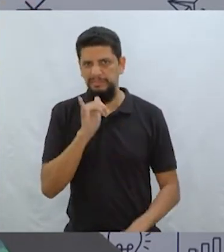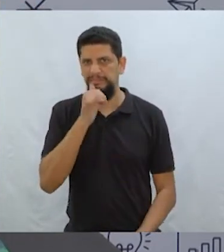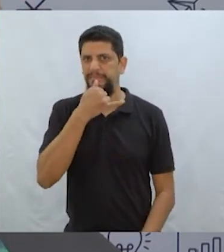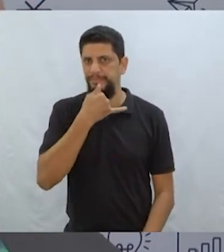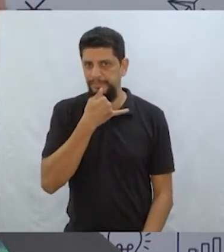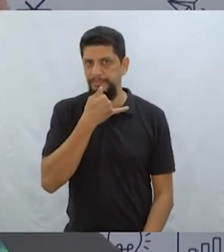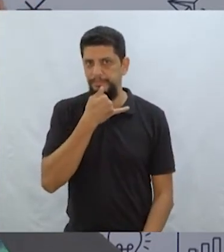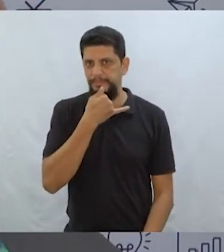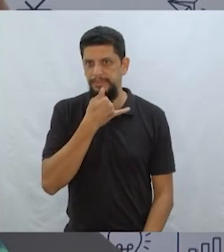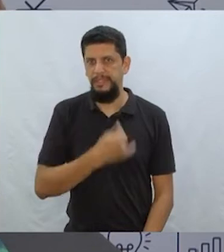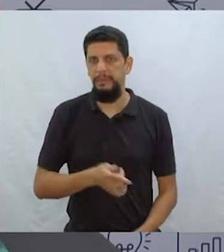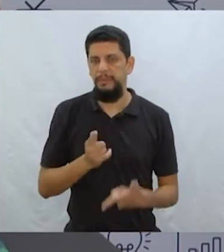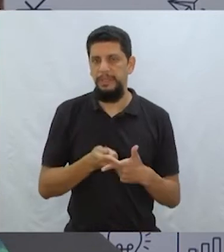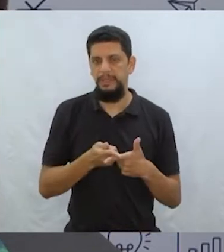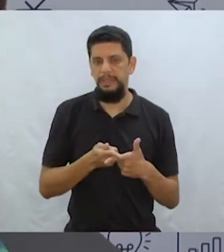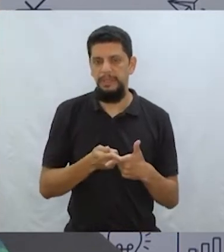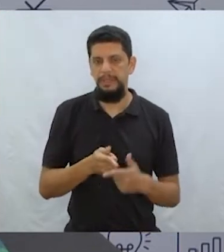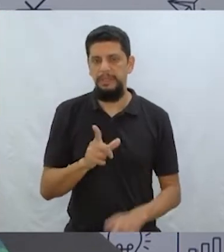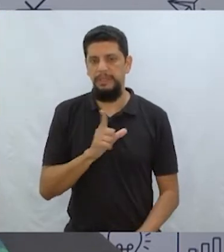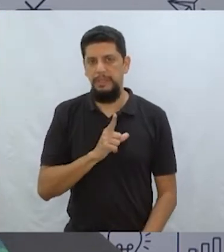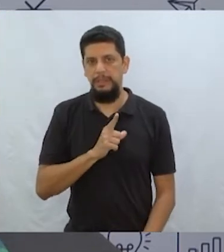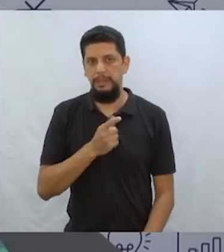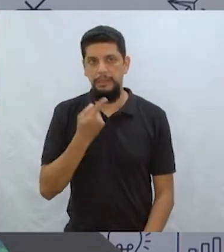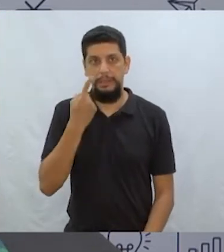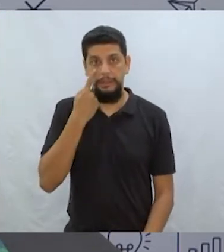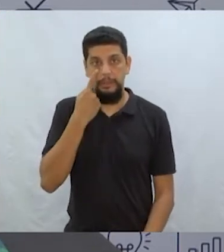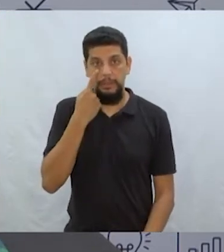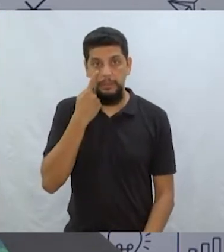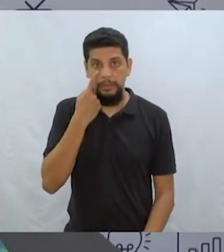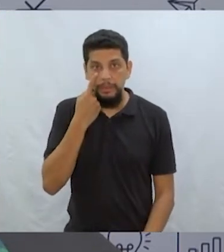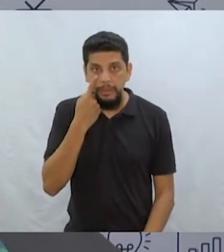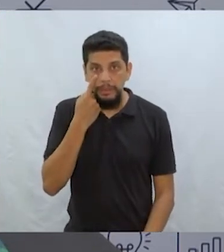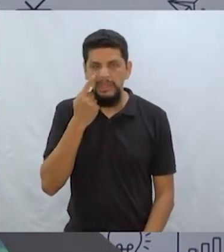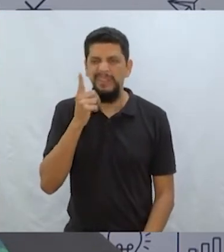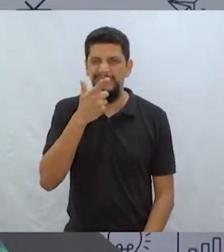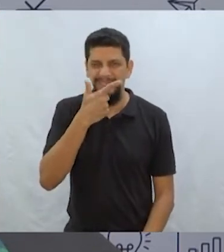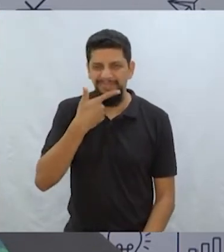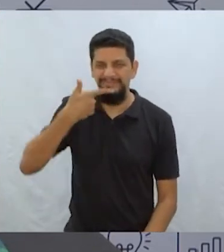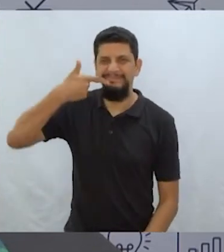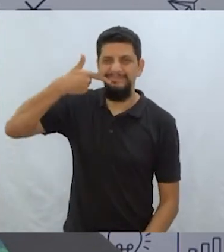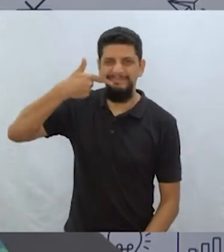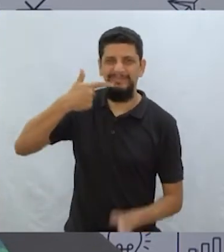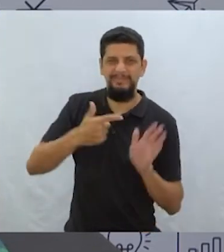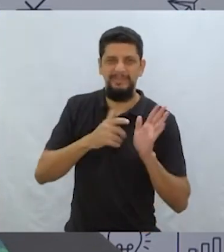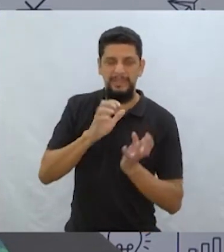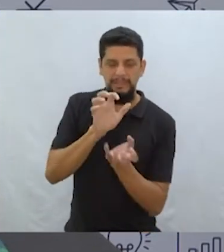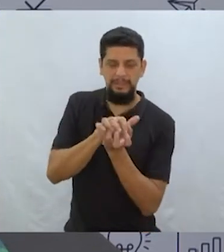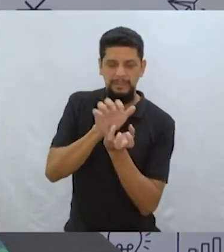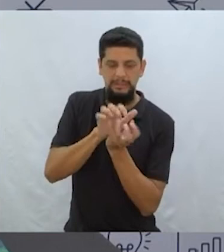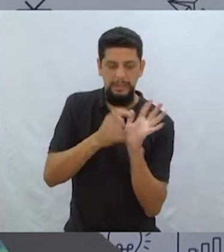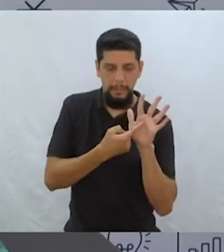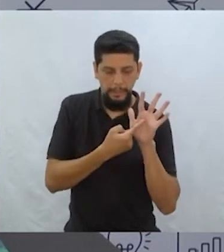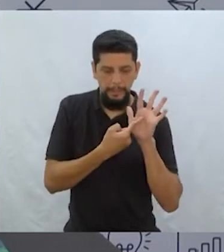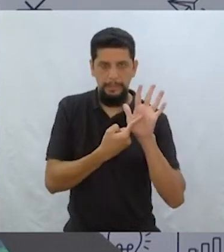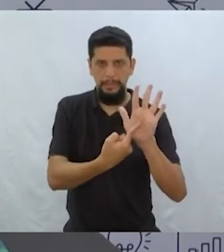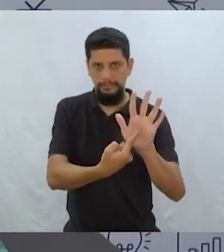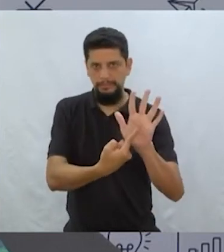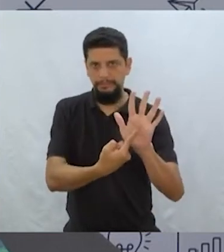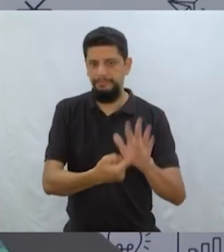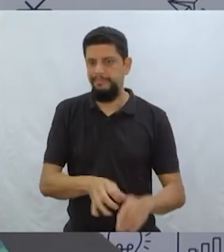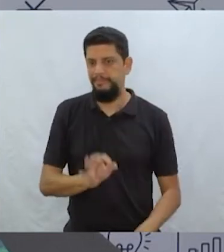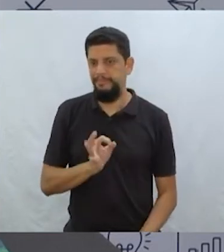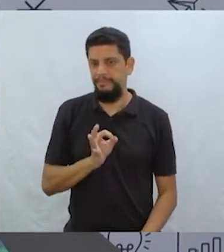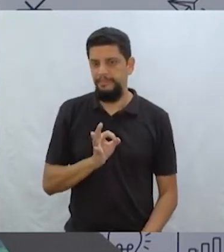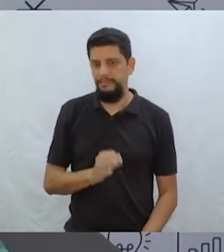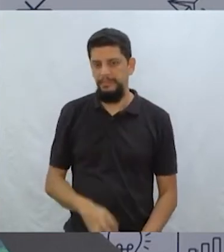não ser tão engraçado porque nós temos ali que ele ouve ele sorri mostrando a dentadura